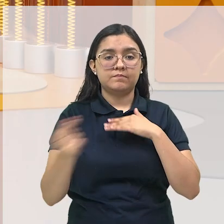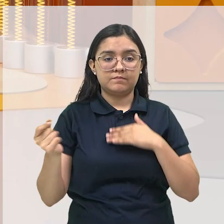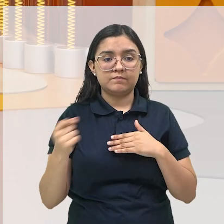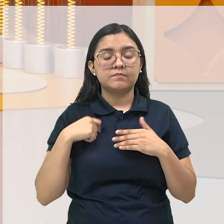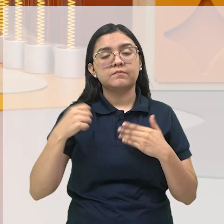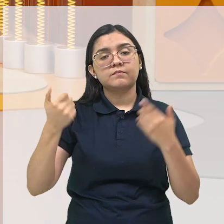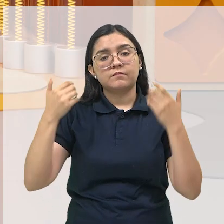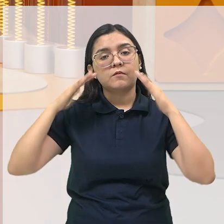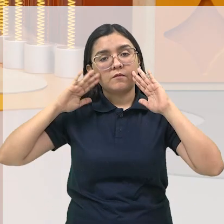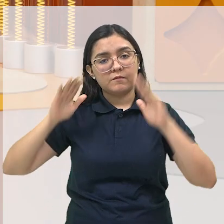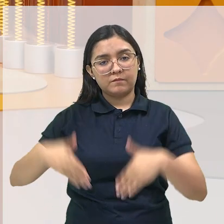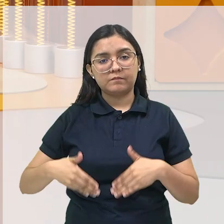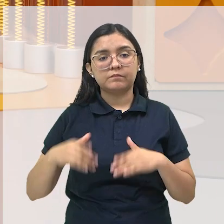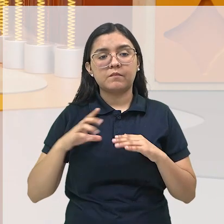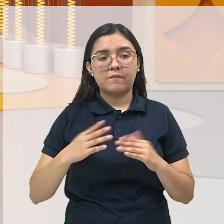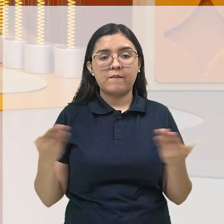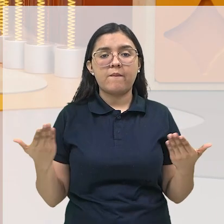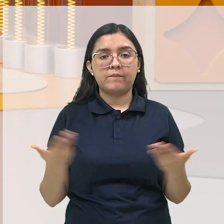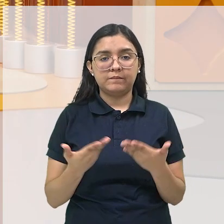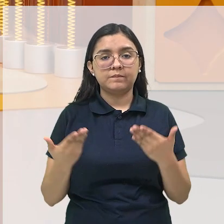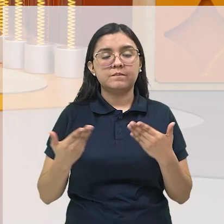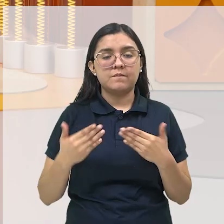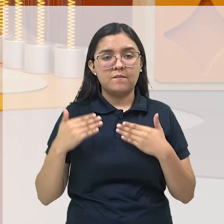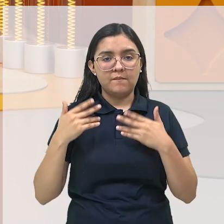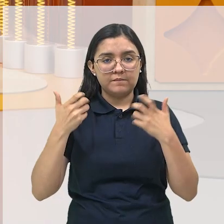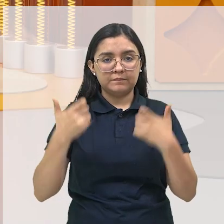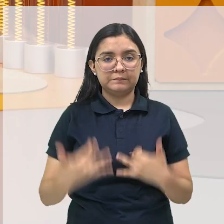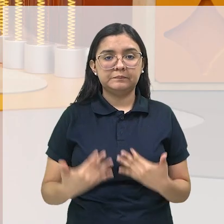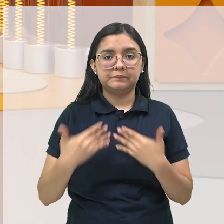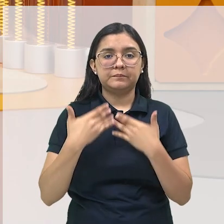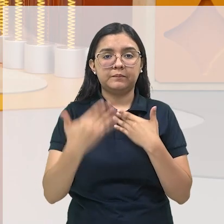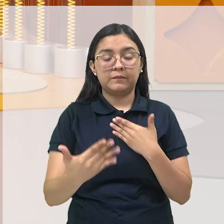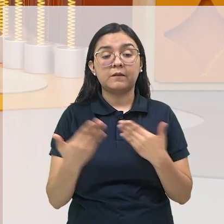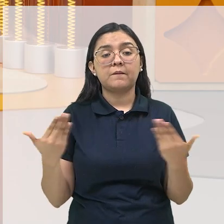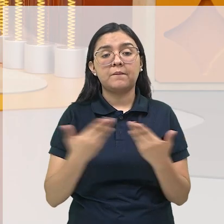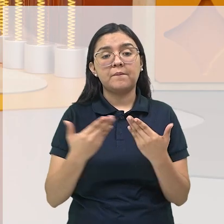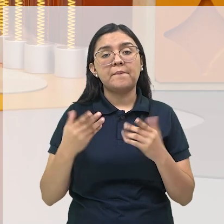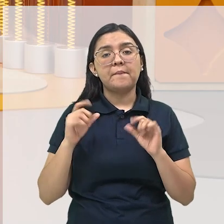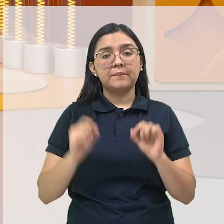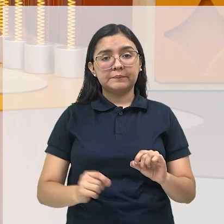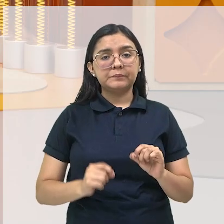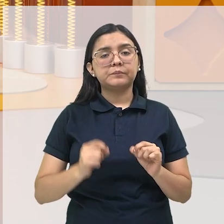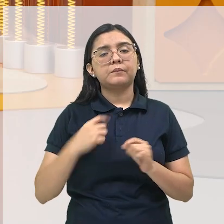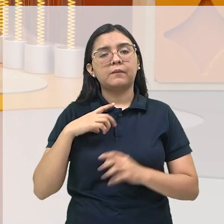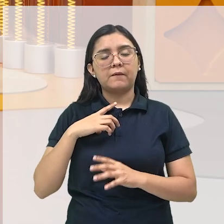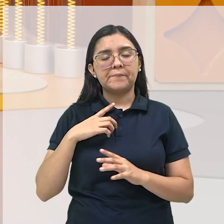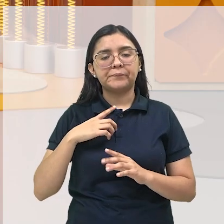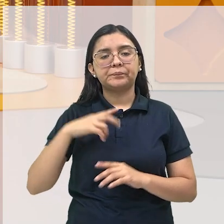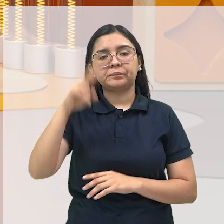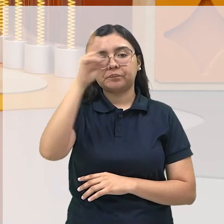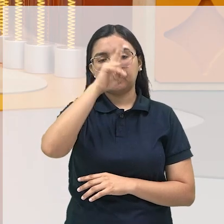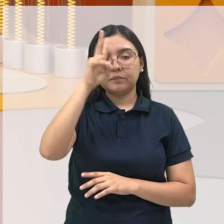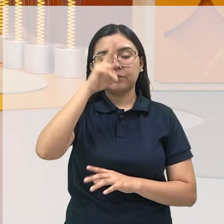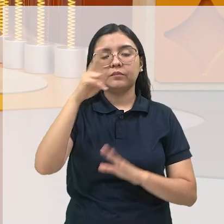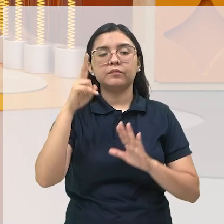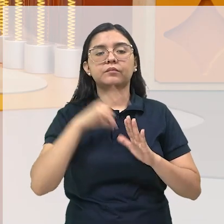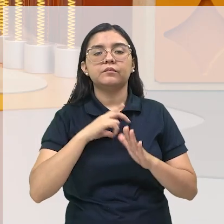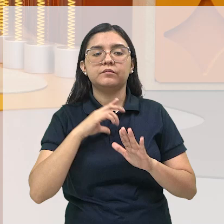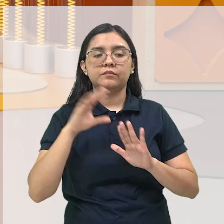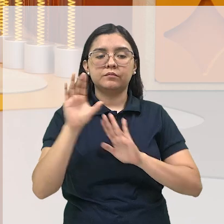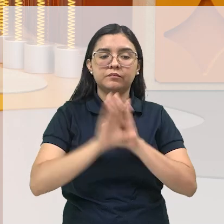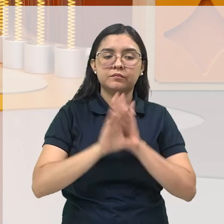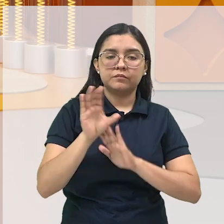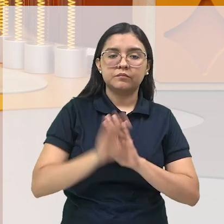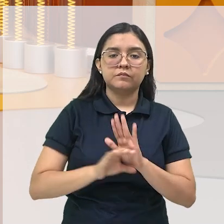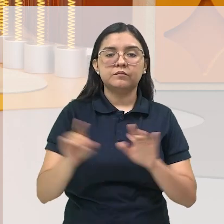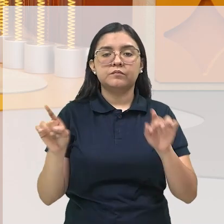falar mais para frente. Então a gente vai retomar agora essas informações que vocês já sabem sobre a migração, a mudança e